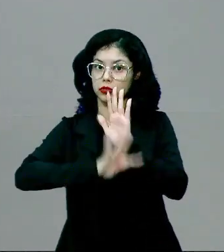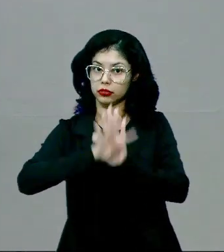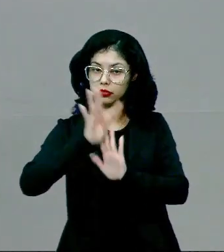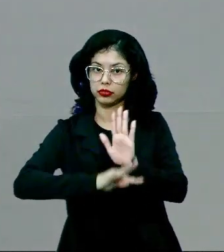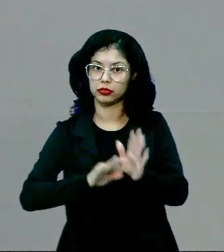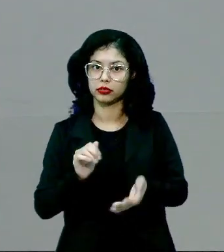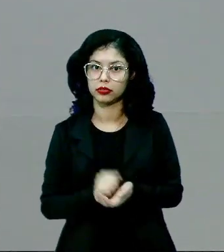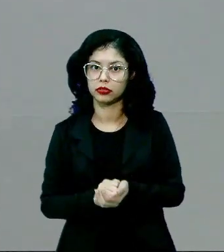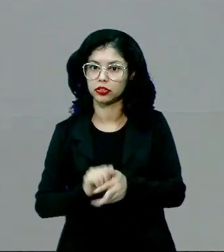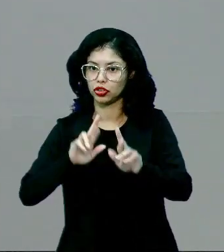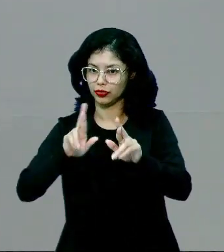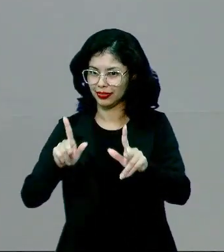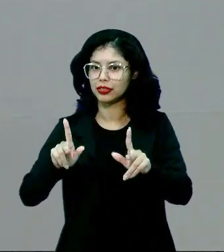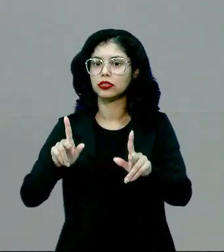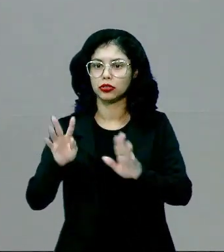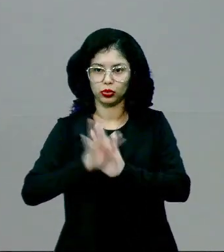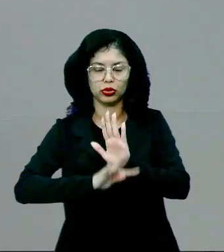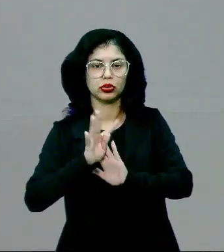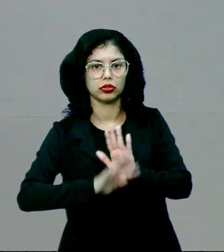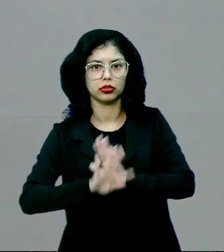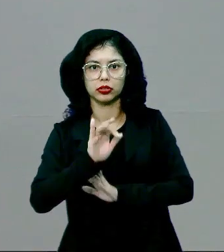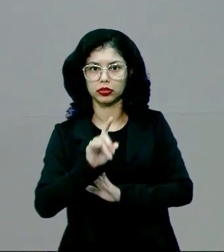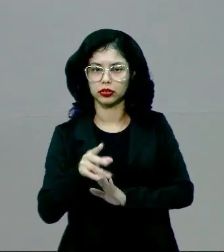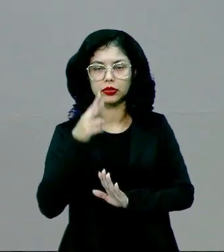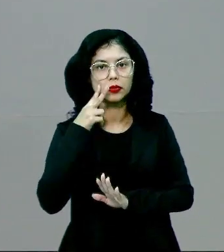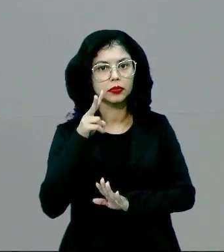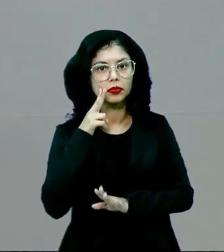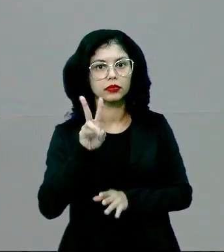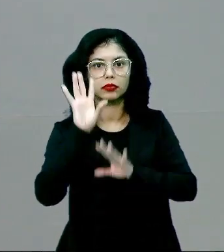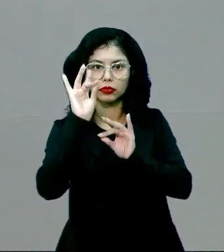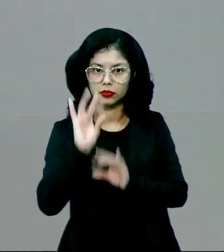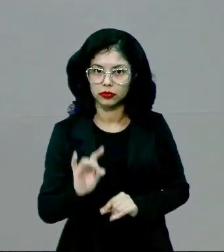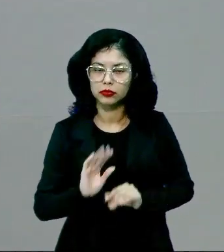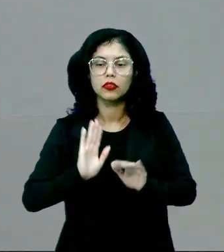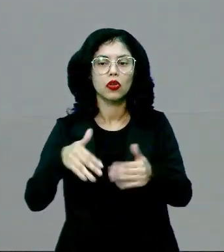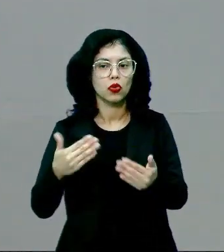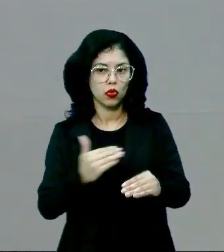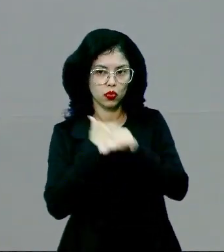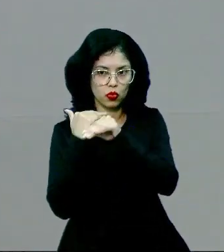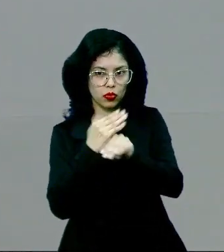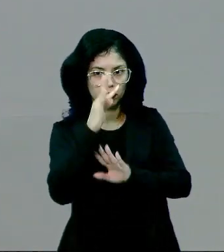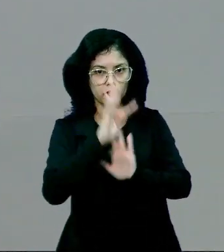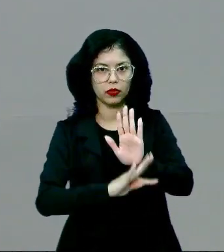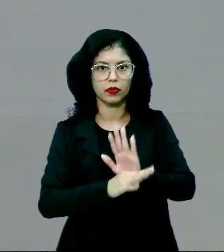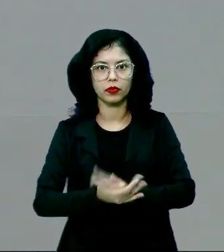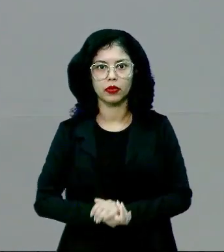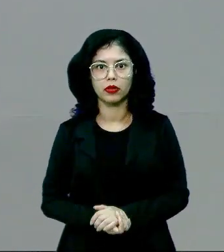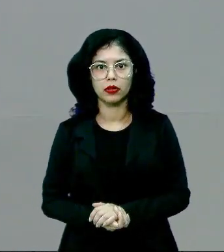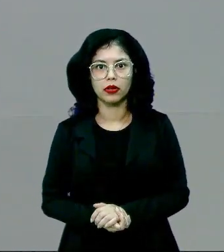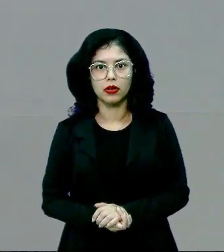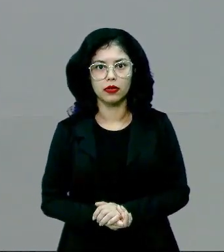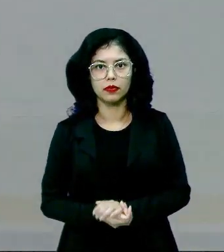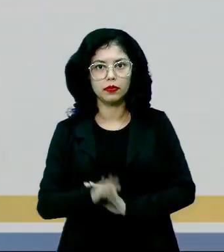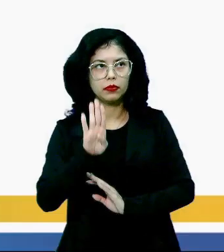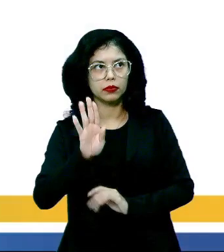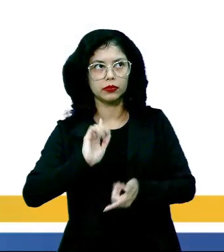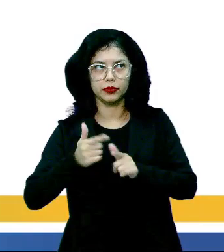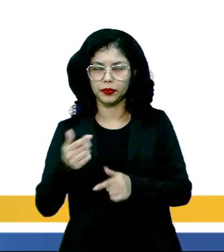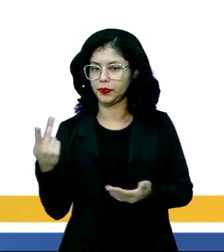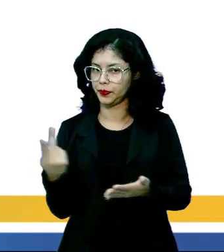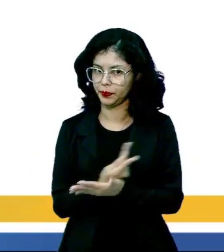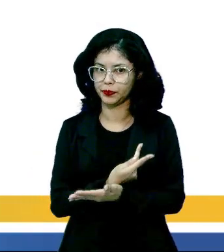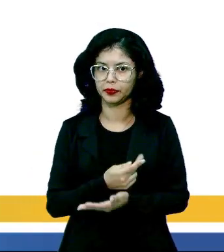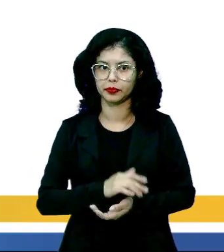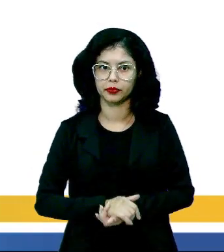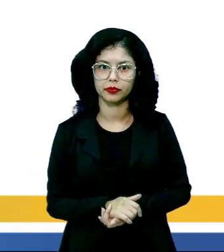interpretações eu tô fazendo referências na biografia não a gente tem que procurar tal qual está no texto tá então essa letra b não pode